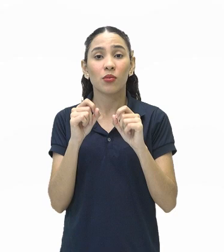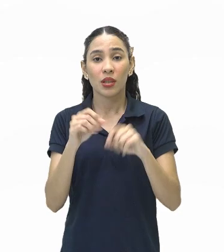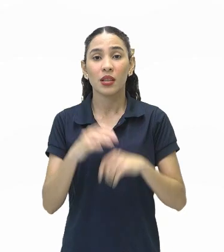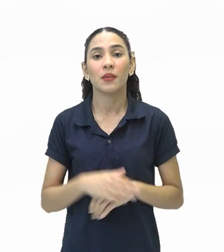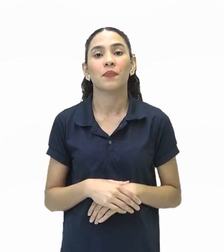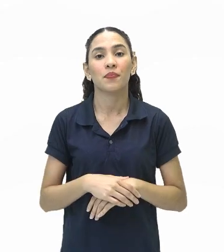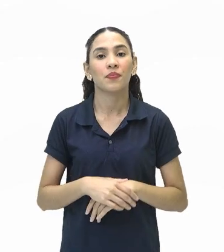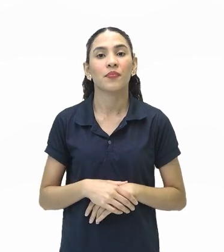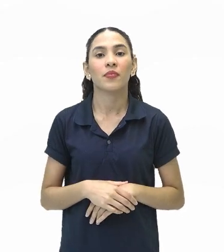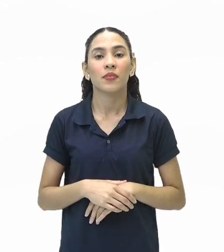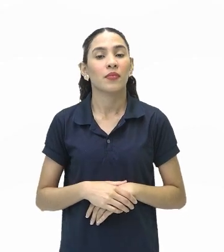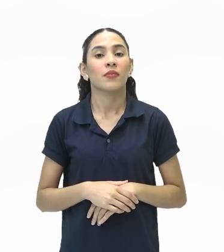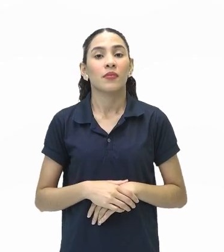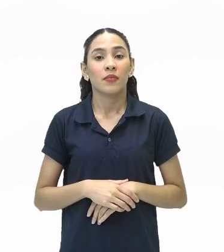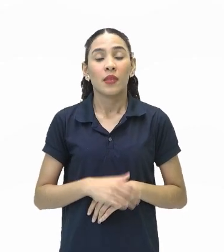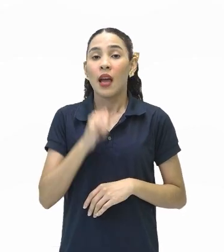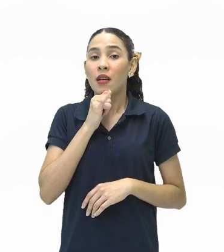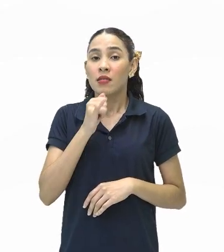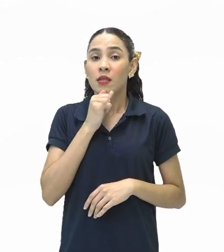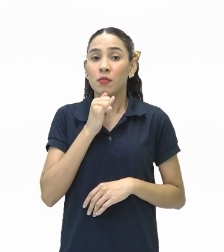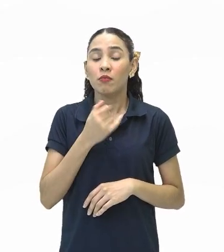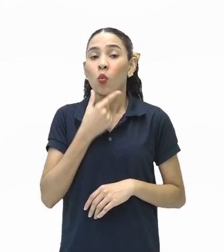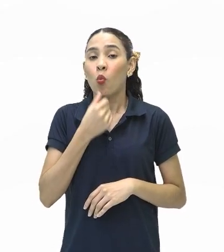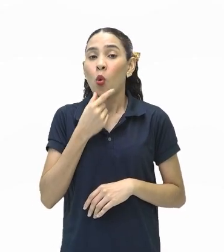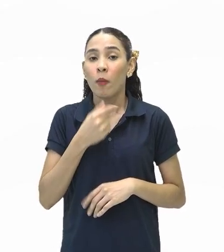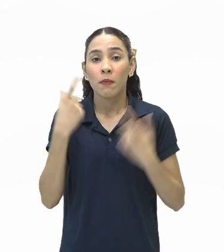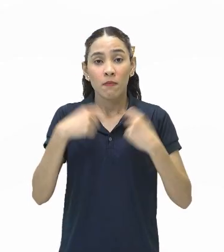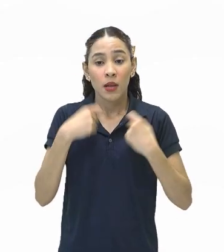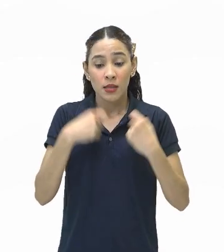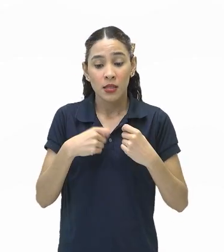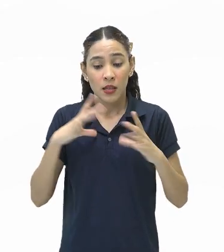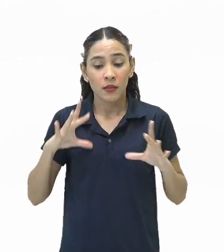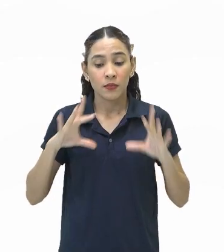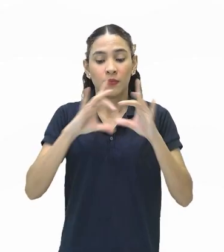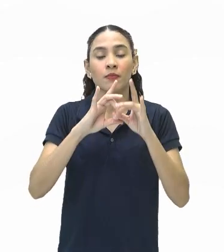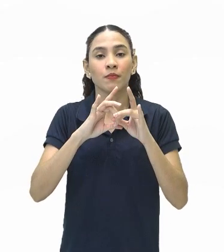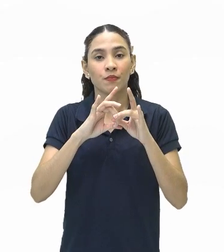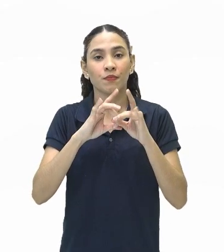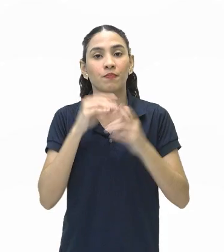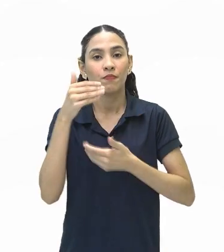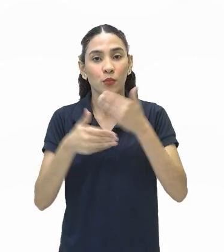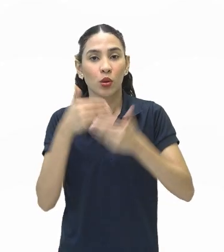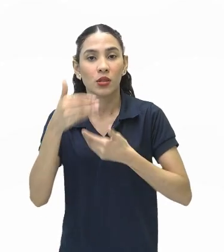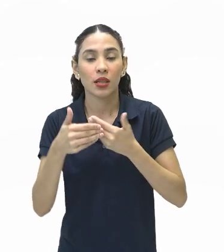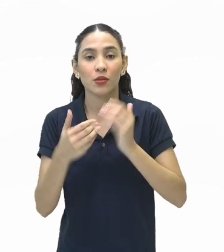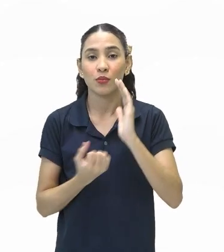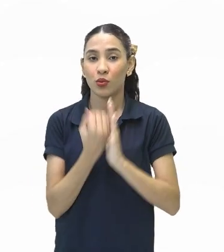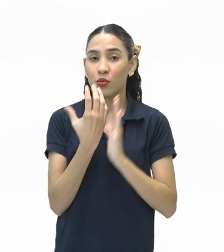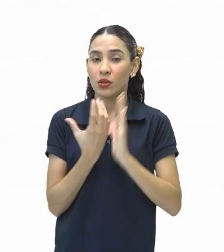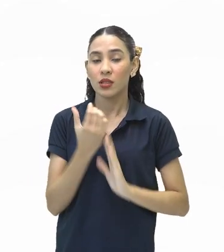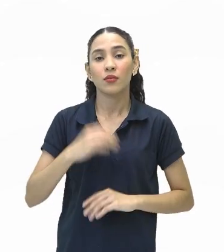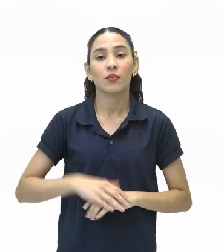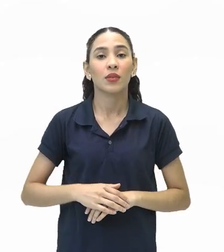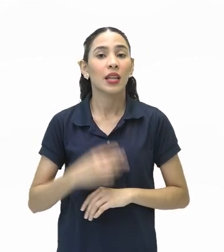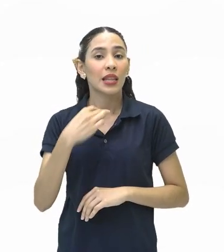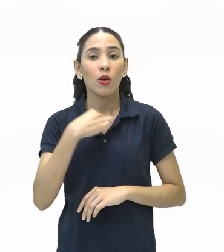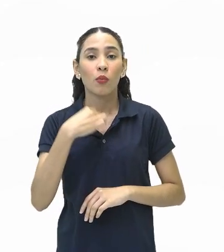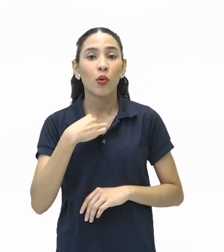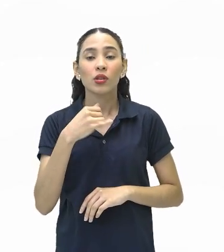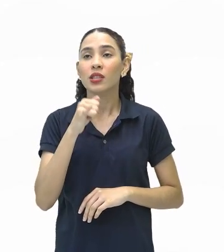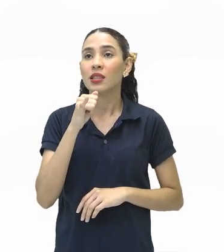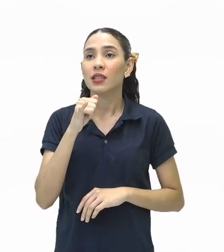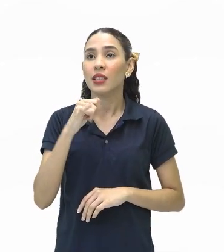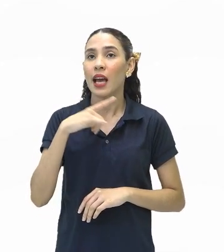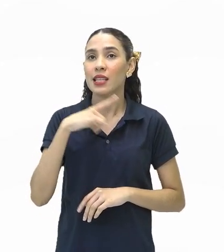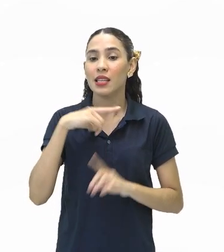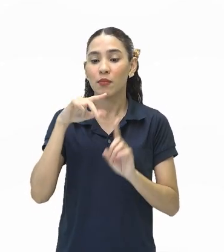como parceiro do processo produtivo e não pode ser admitido uma visão de